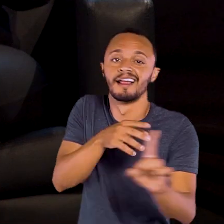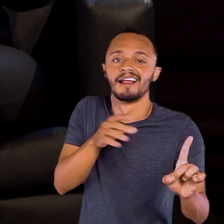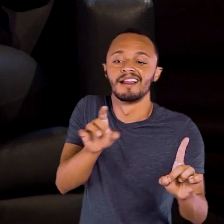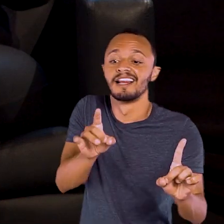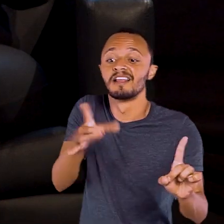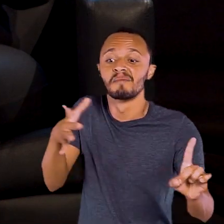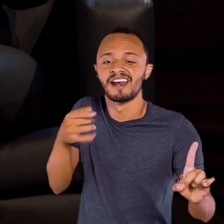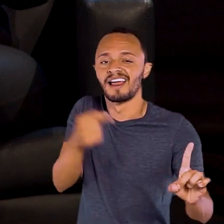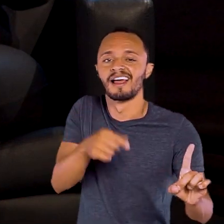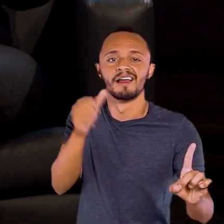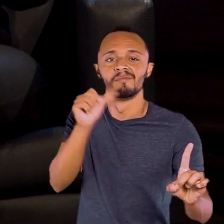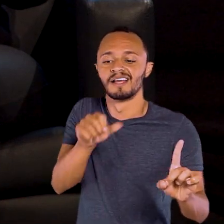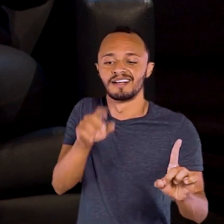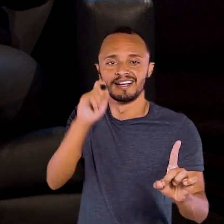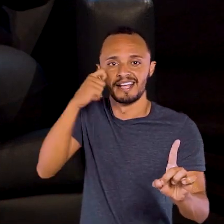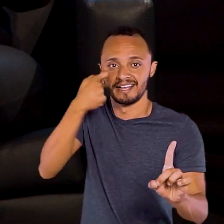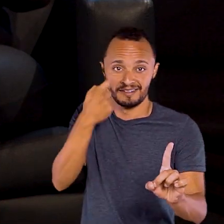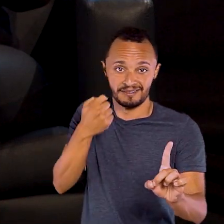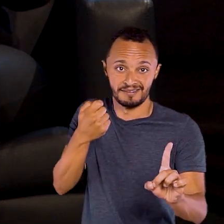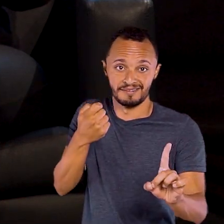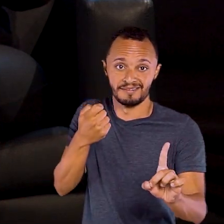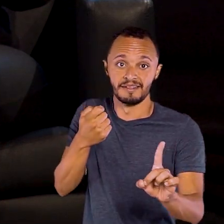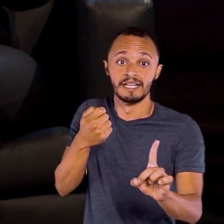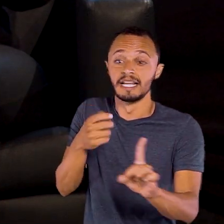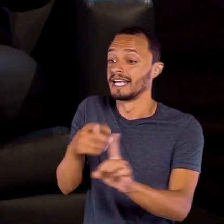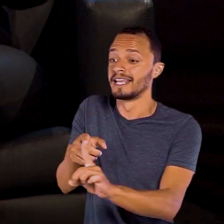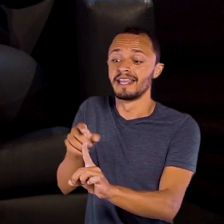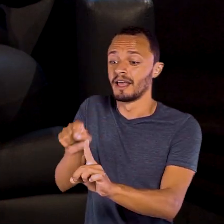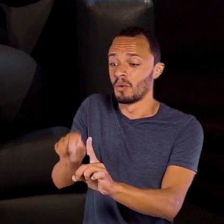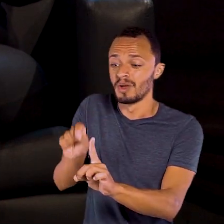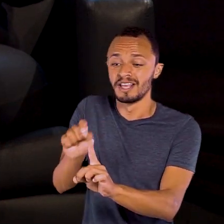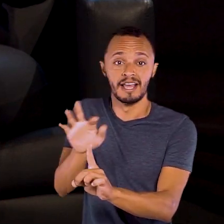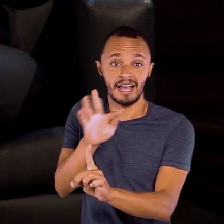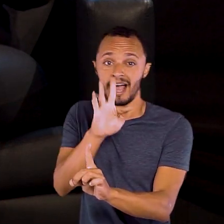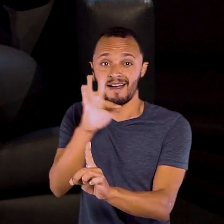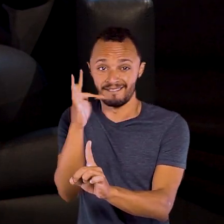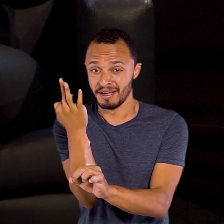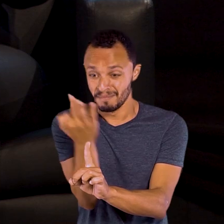mesma família que nos escravizou durante séculos.